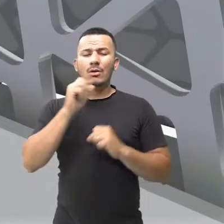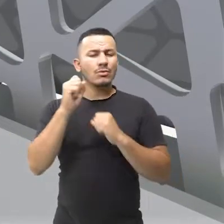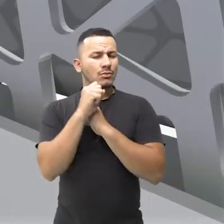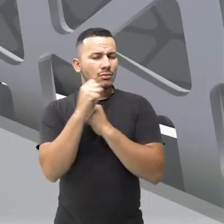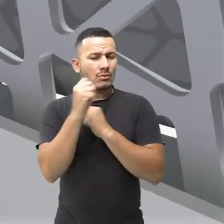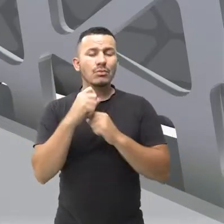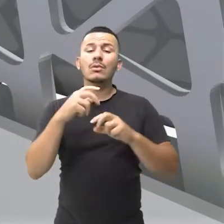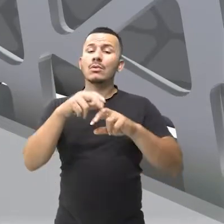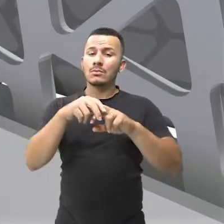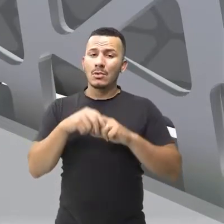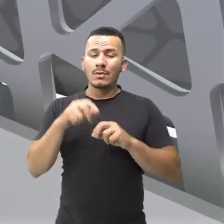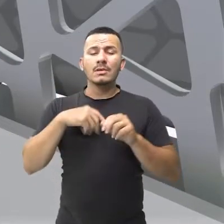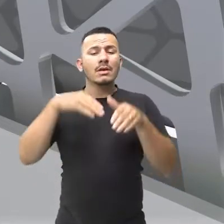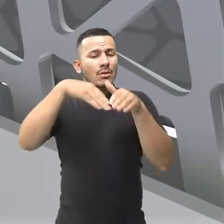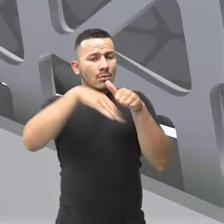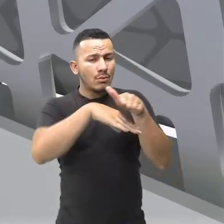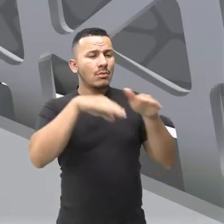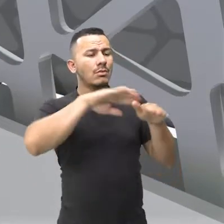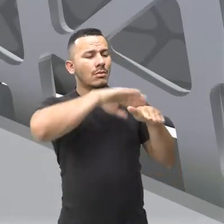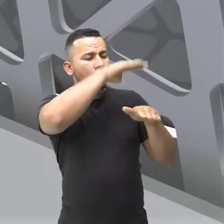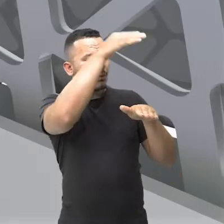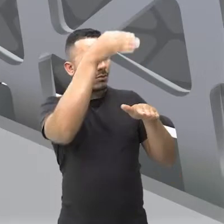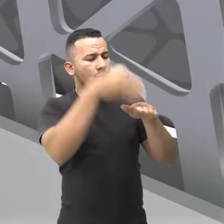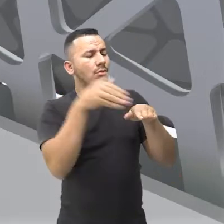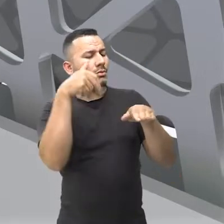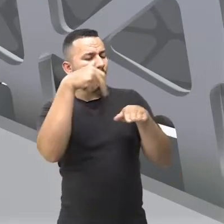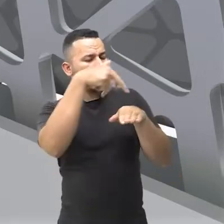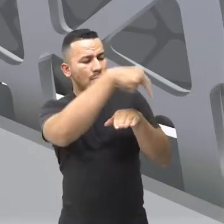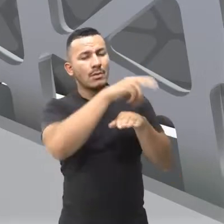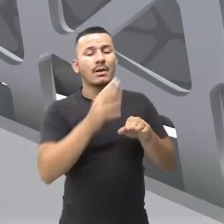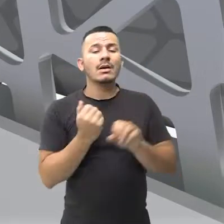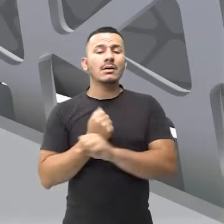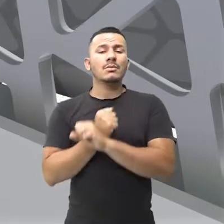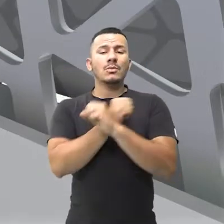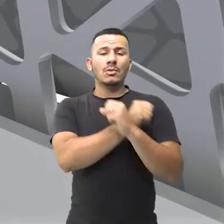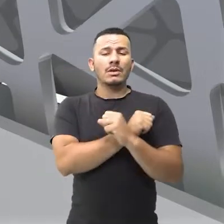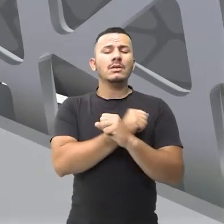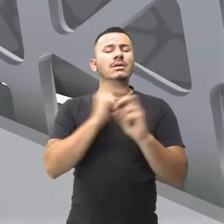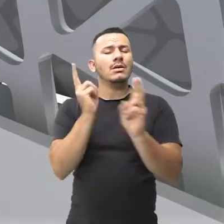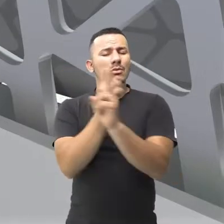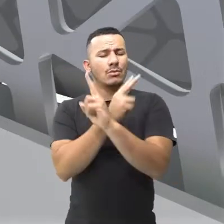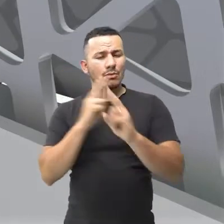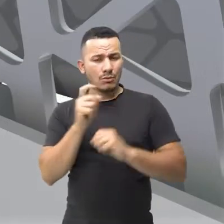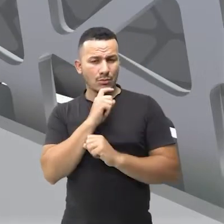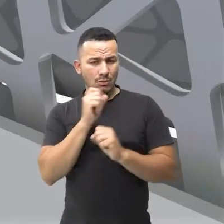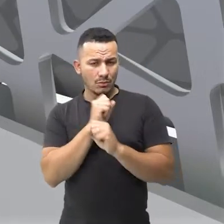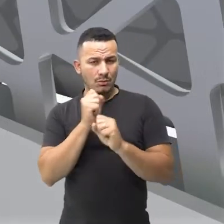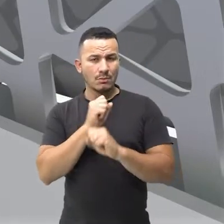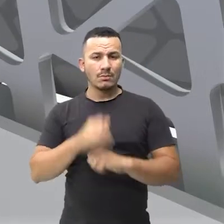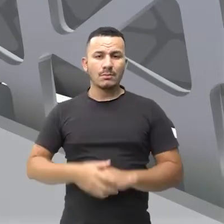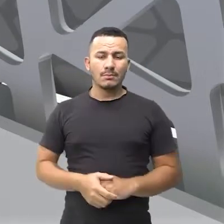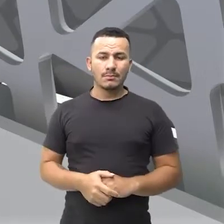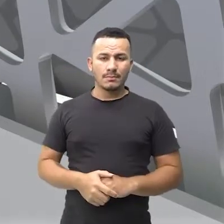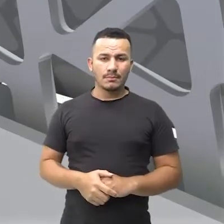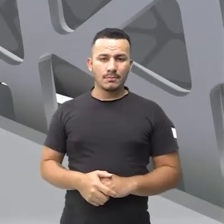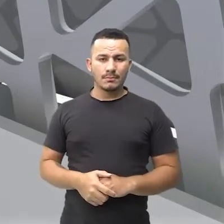é por isso que eles se refugiavam ali nas cavernas para se proteger das intempéries, certo?